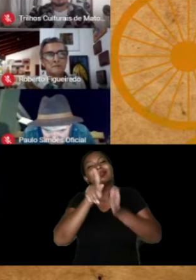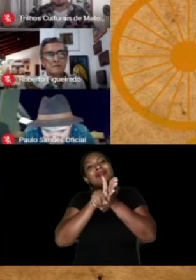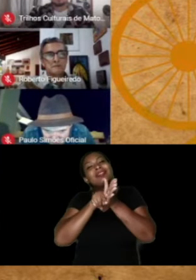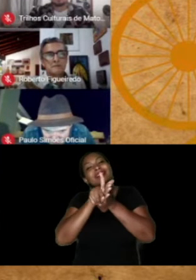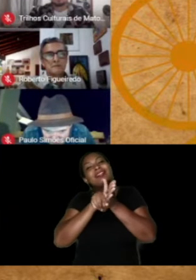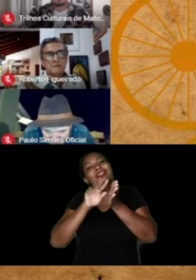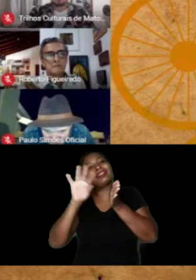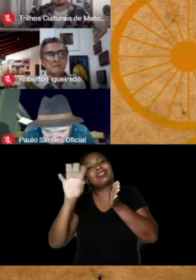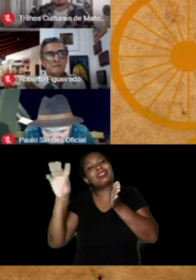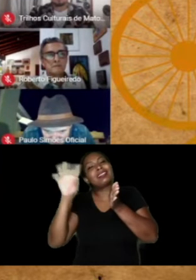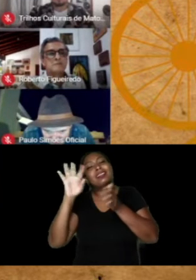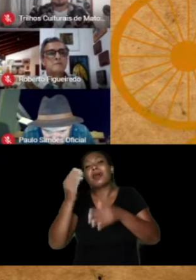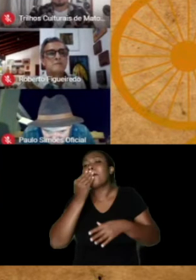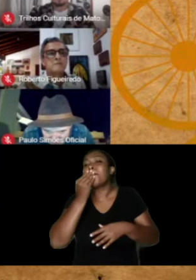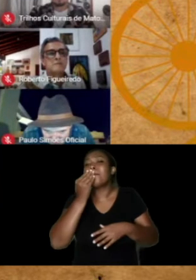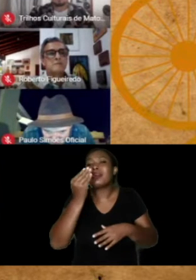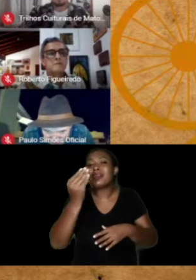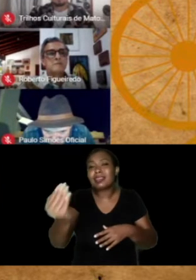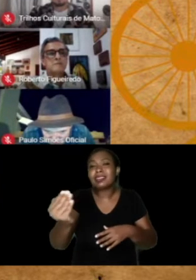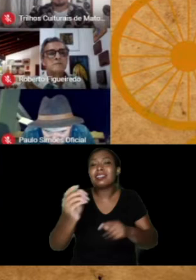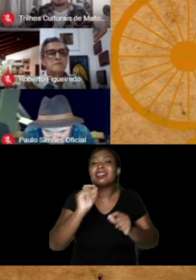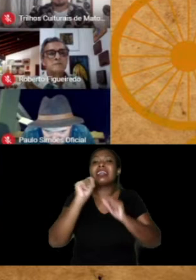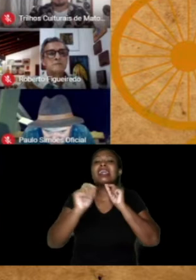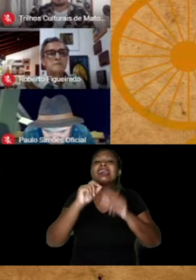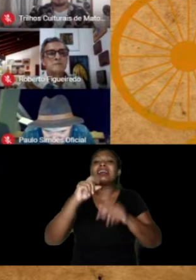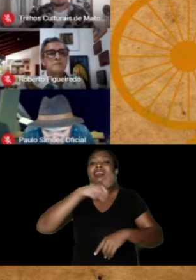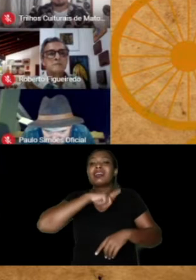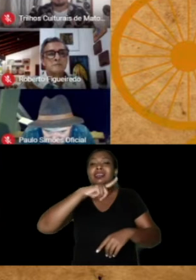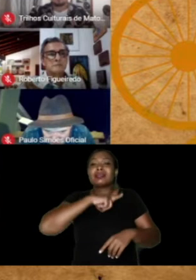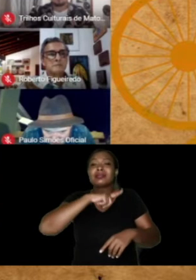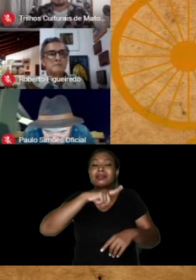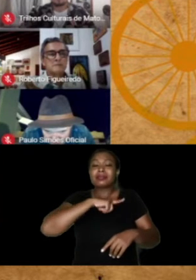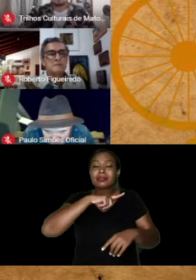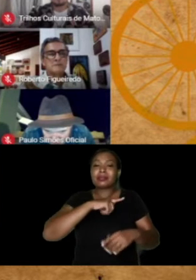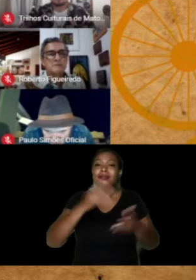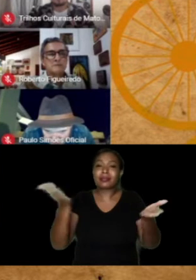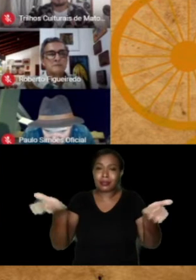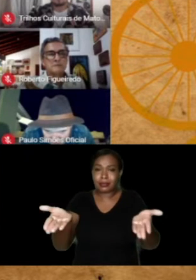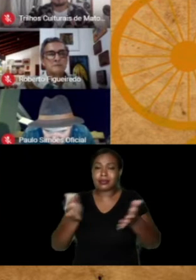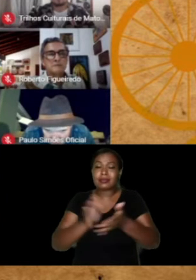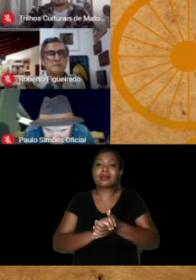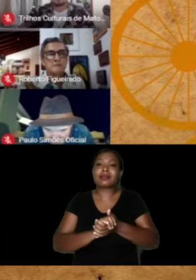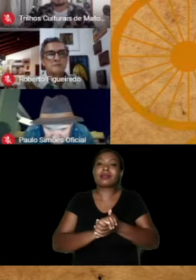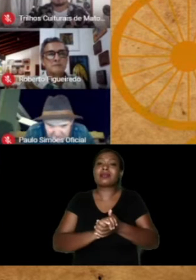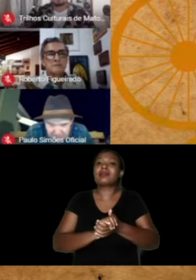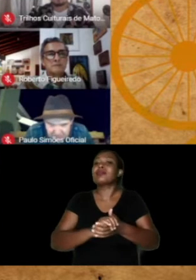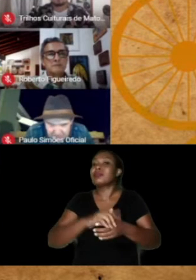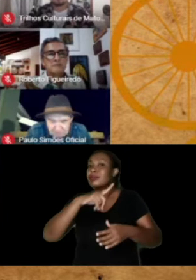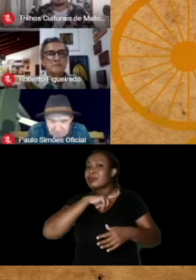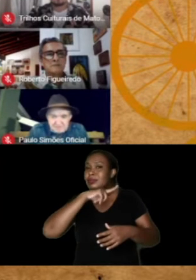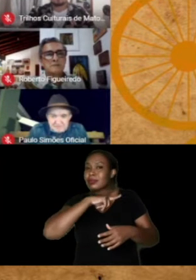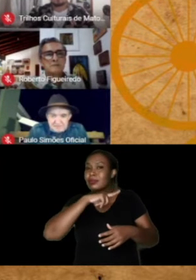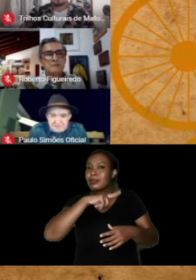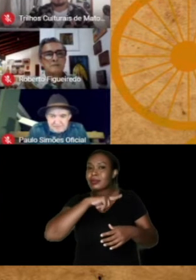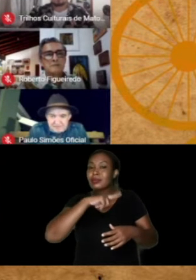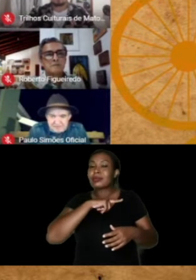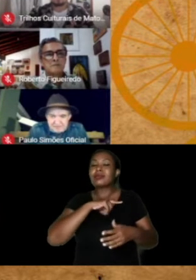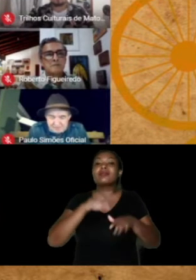vou pedir para quem tem essa ferramenta, para quem tem essa